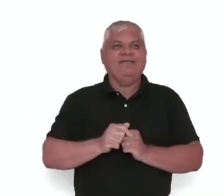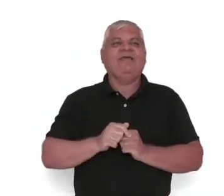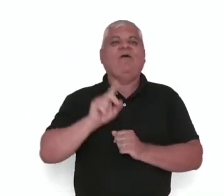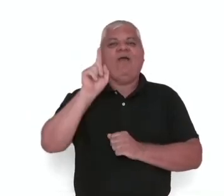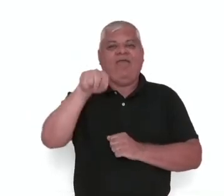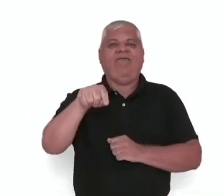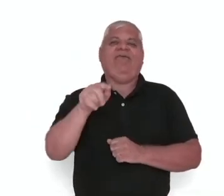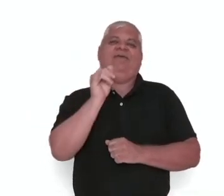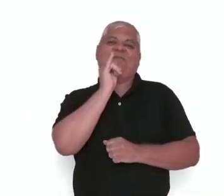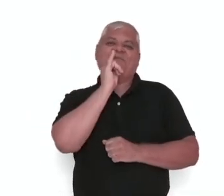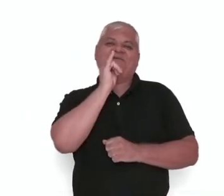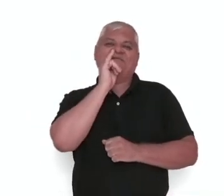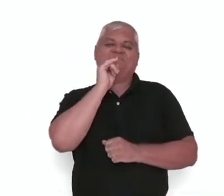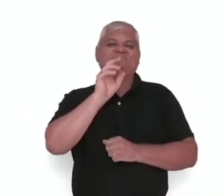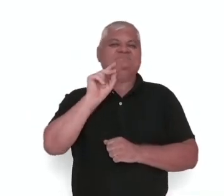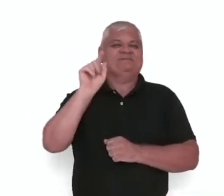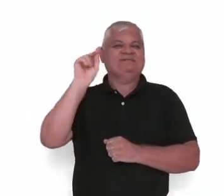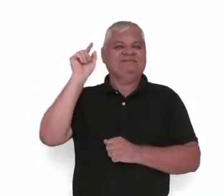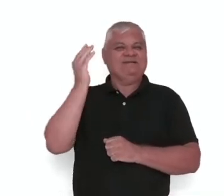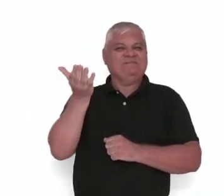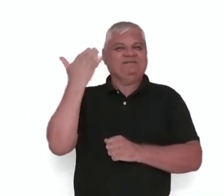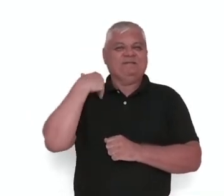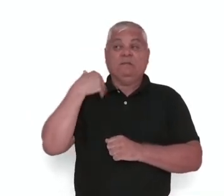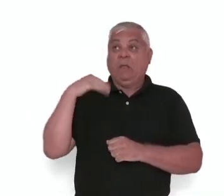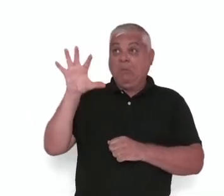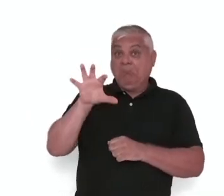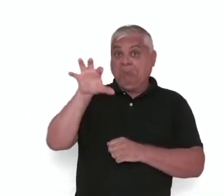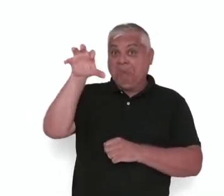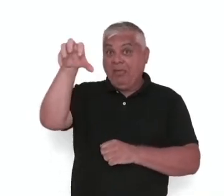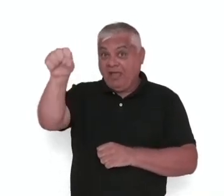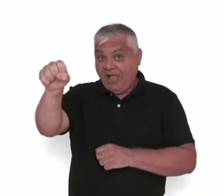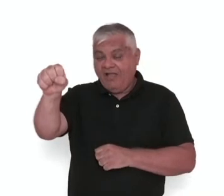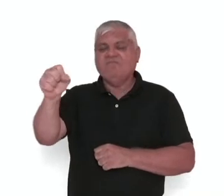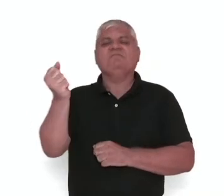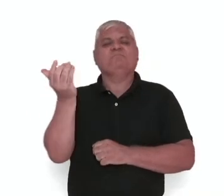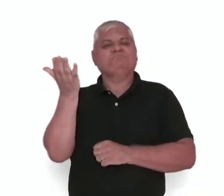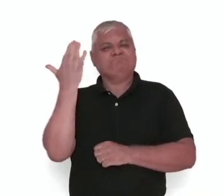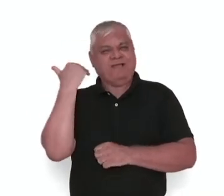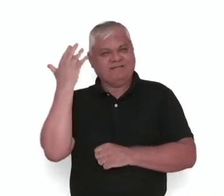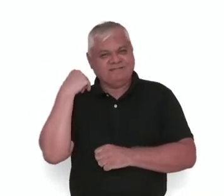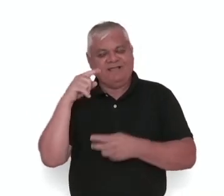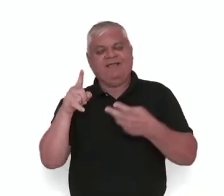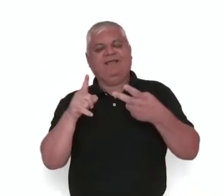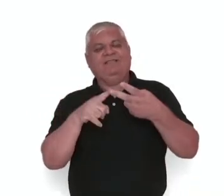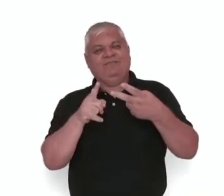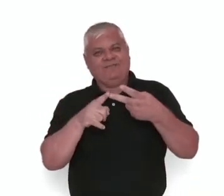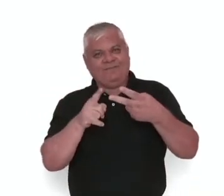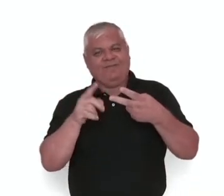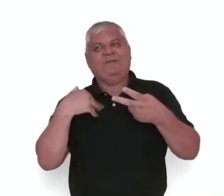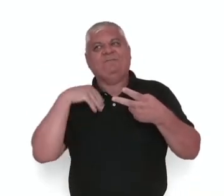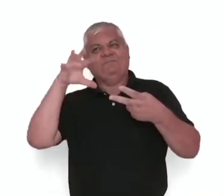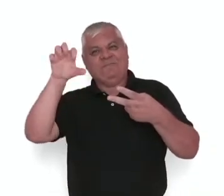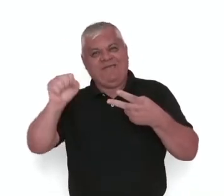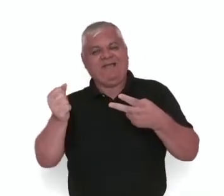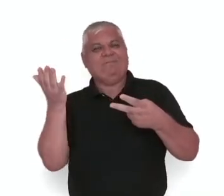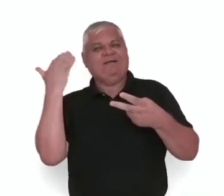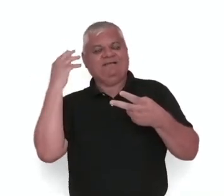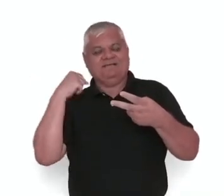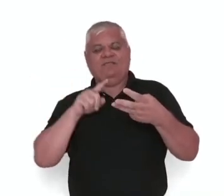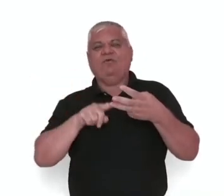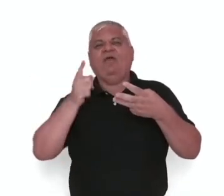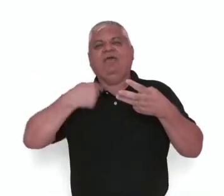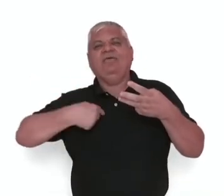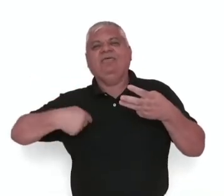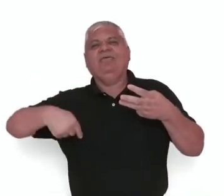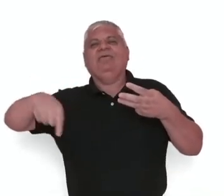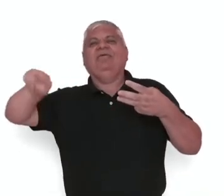do indicativo. Pegávamos, estou no passado ali, no pretérito imperfeito, né? E íamos